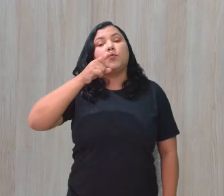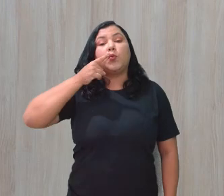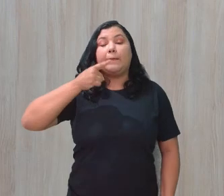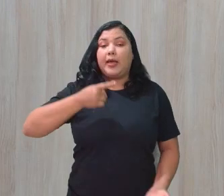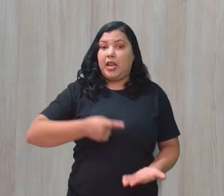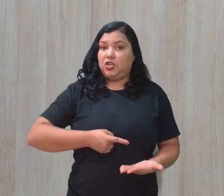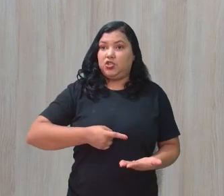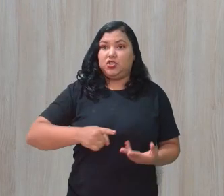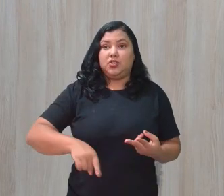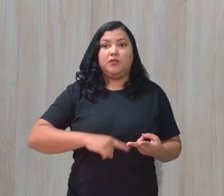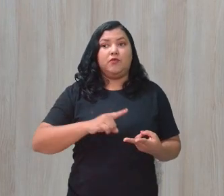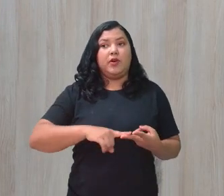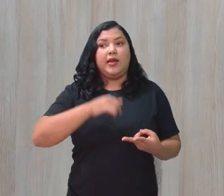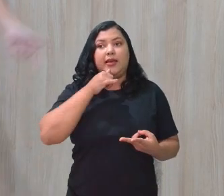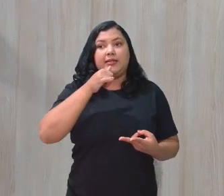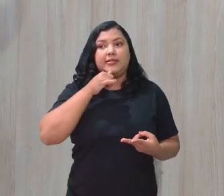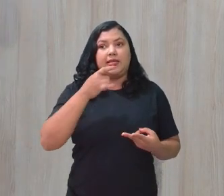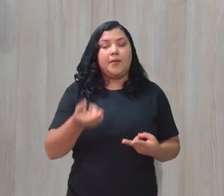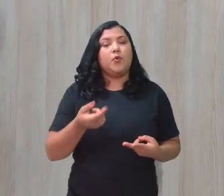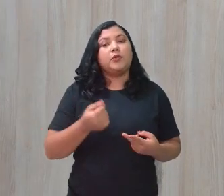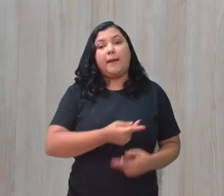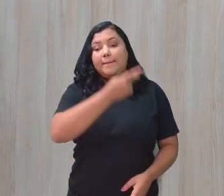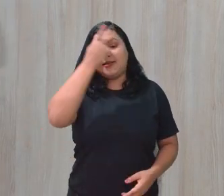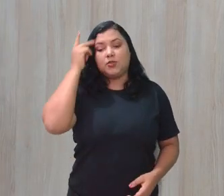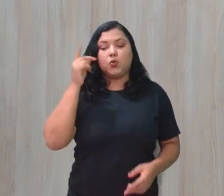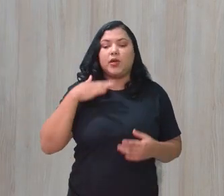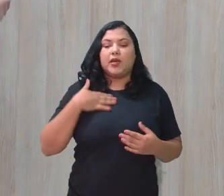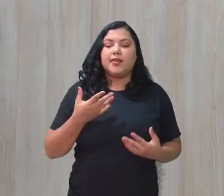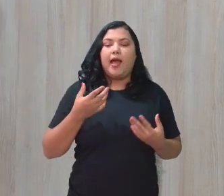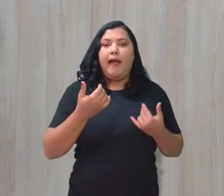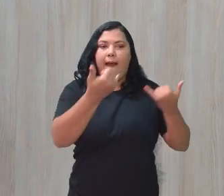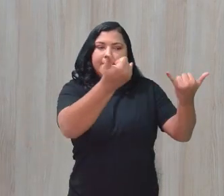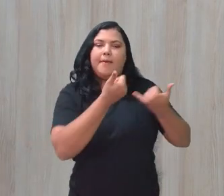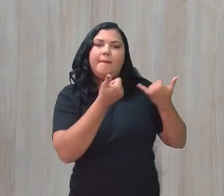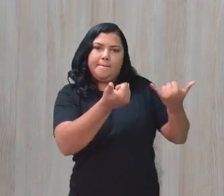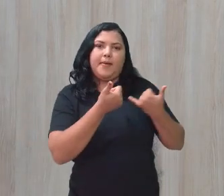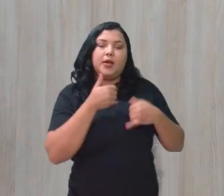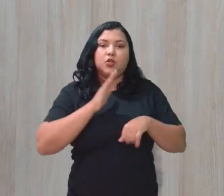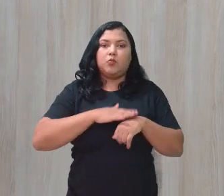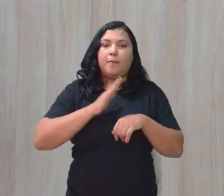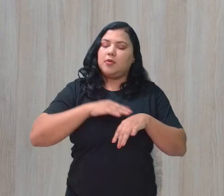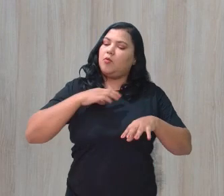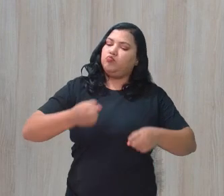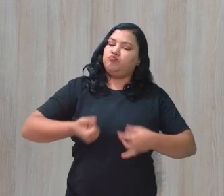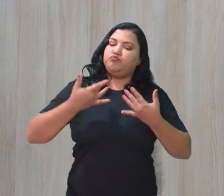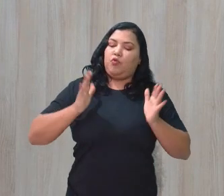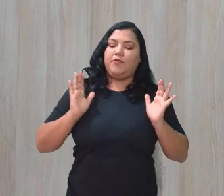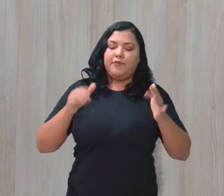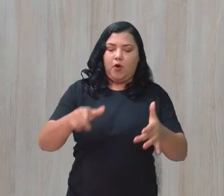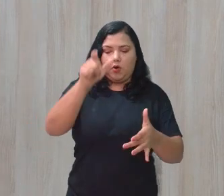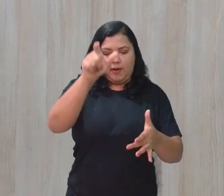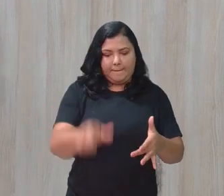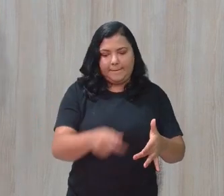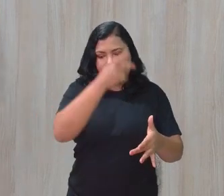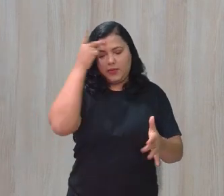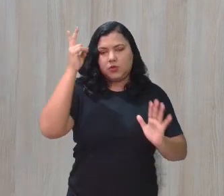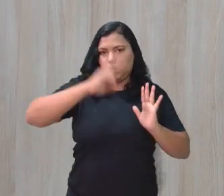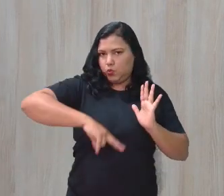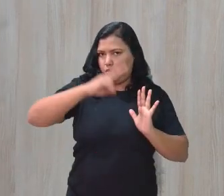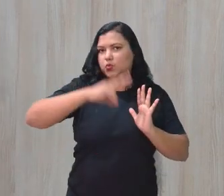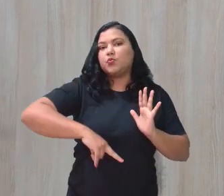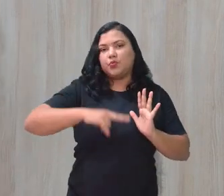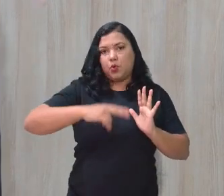o enunciado concentra-se em quem está recebendo a mensagem. Então, quando eu argumento, o meu foco vai ser no meu leitor, no